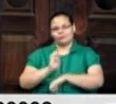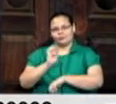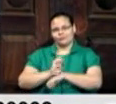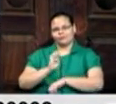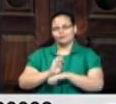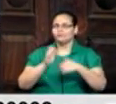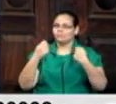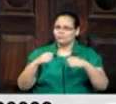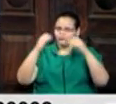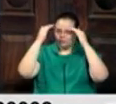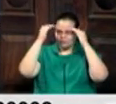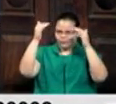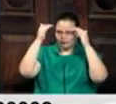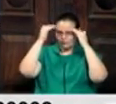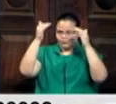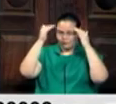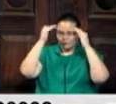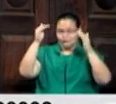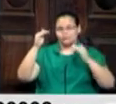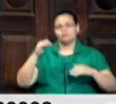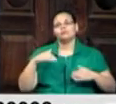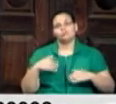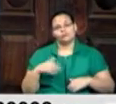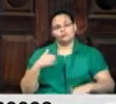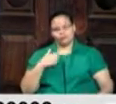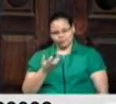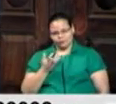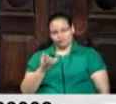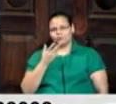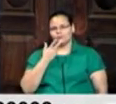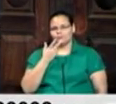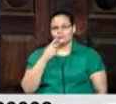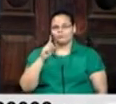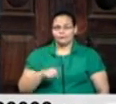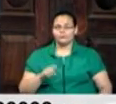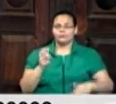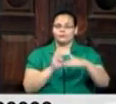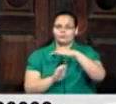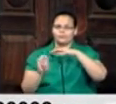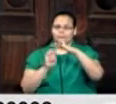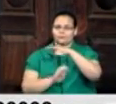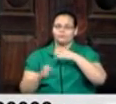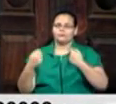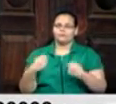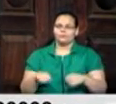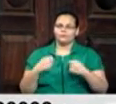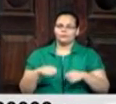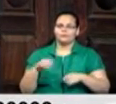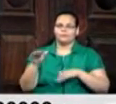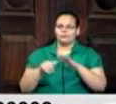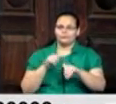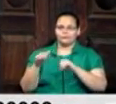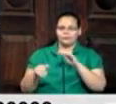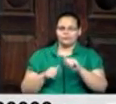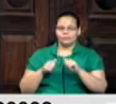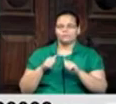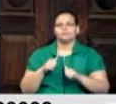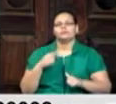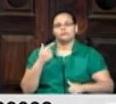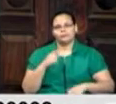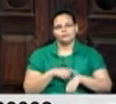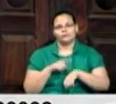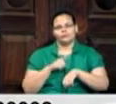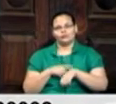ser respeitado, eu quero dizer que essas empresas têm que ser chamadas a repactuar